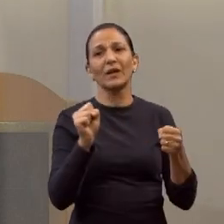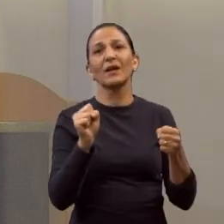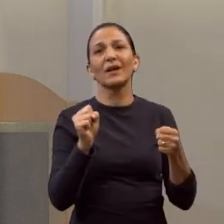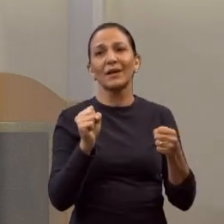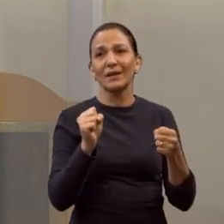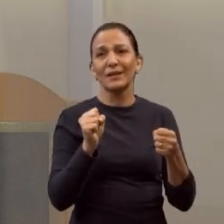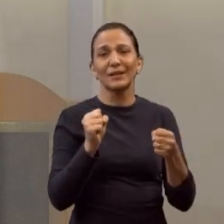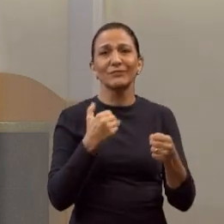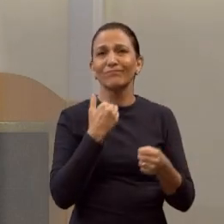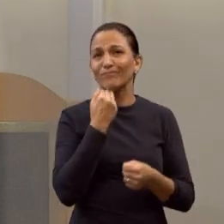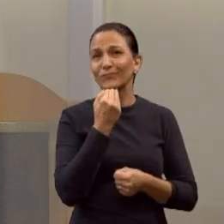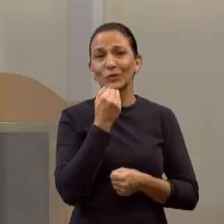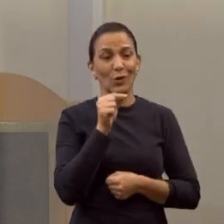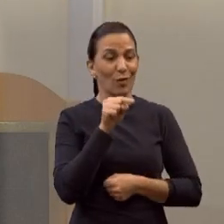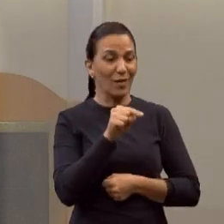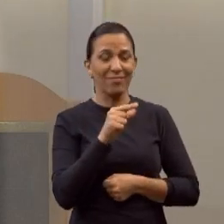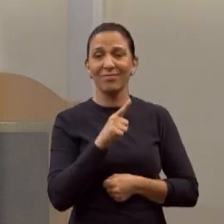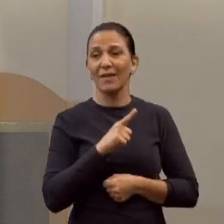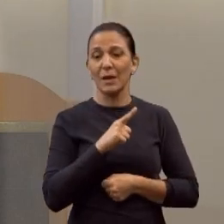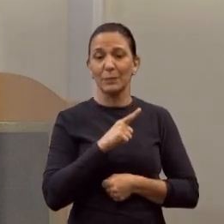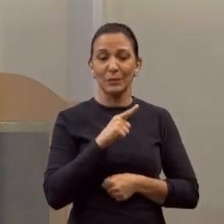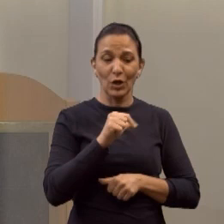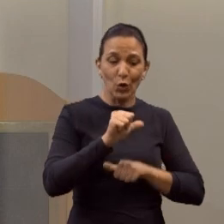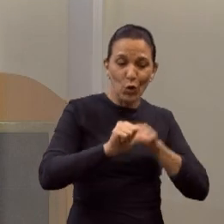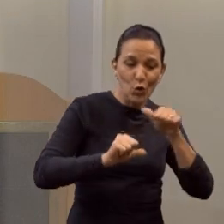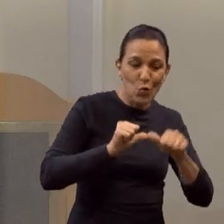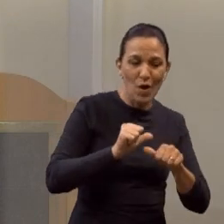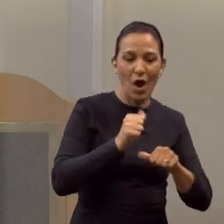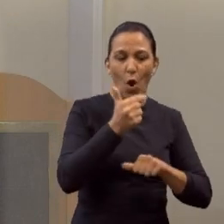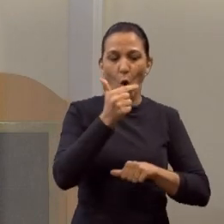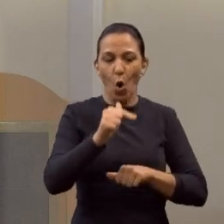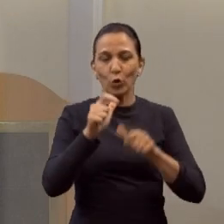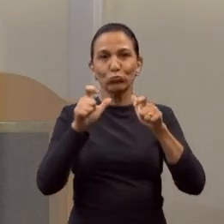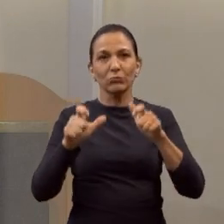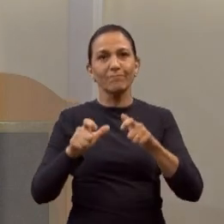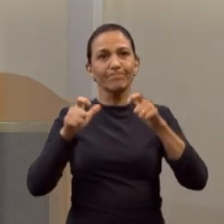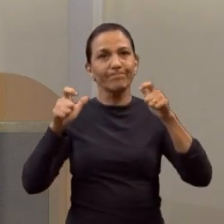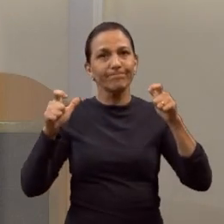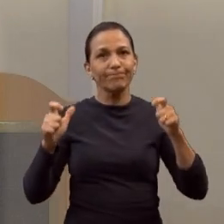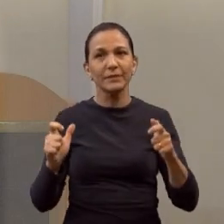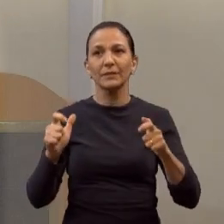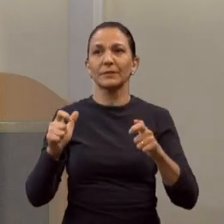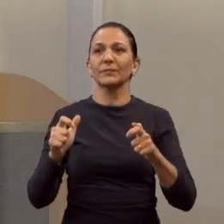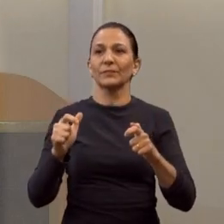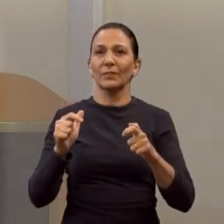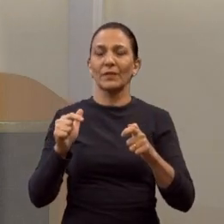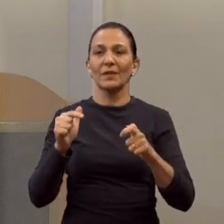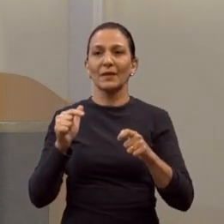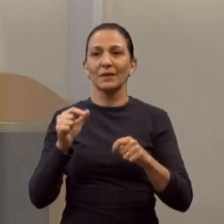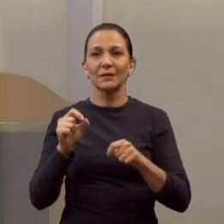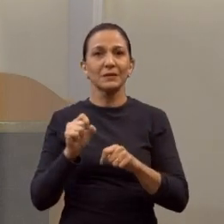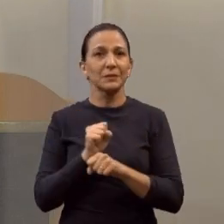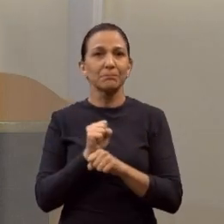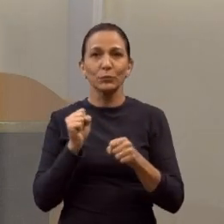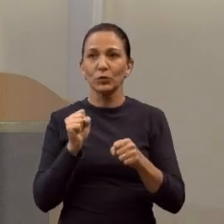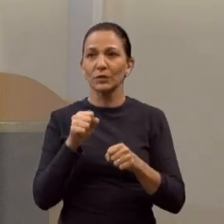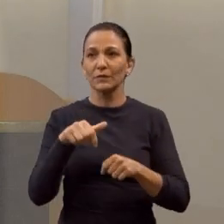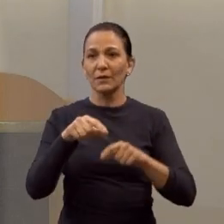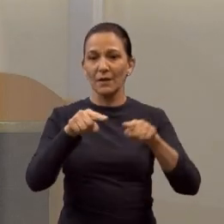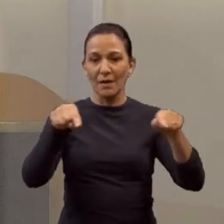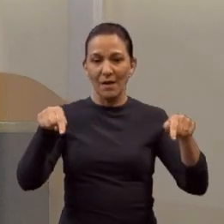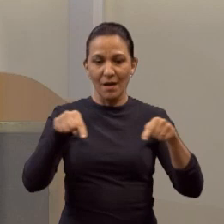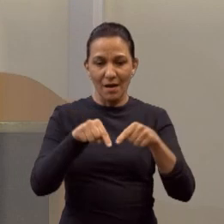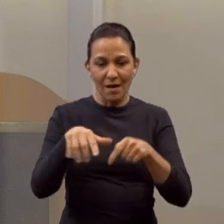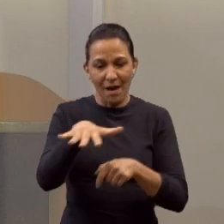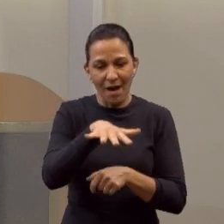não vai adiantar. Não vai adiantar, porque essa demanda vai seguir crescendo e aquele espaço não comporta isso, é um terreno